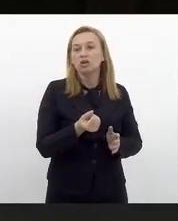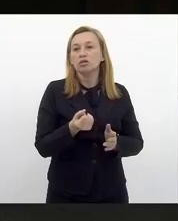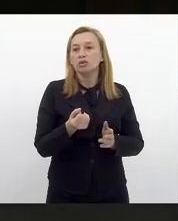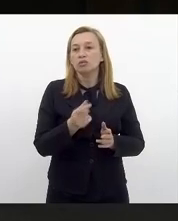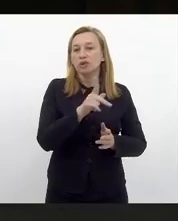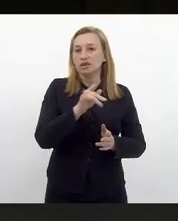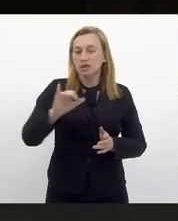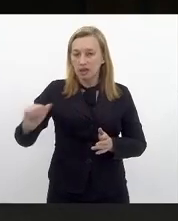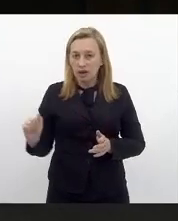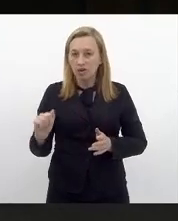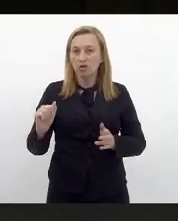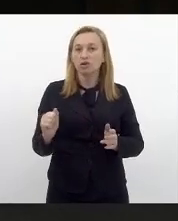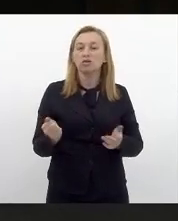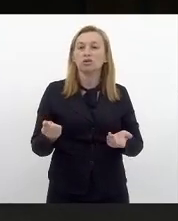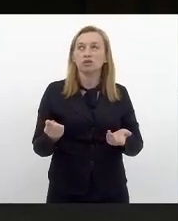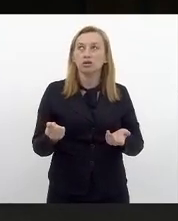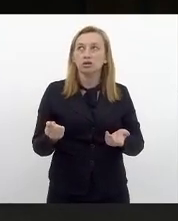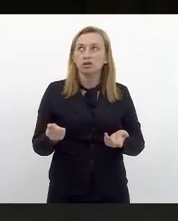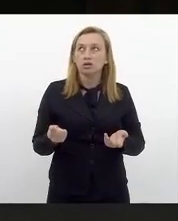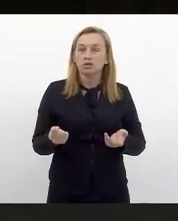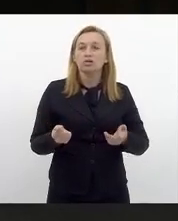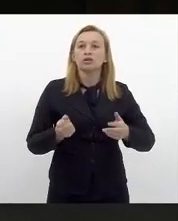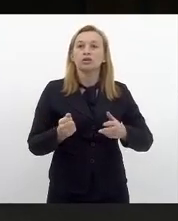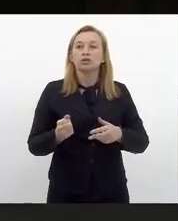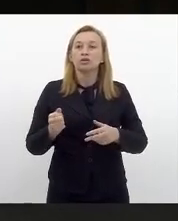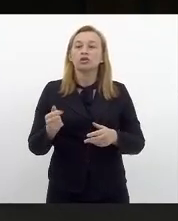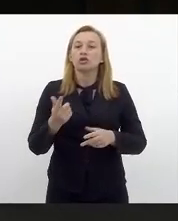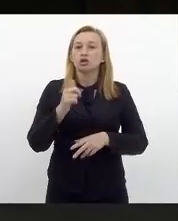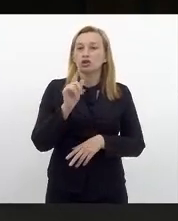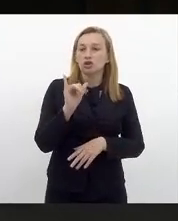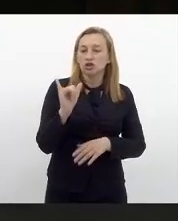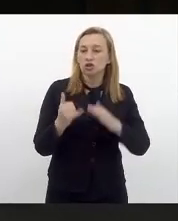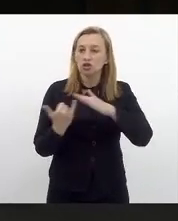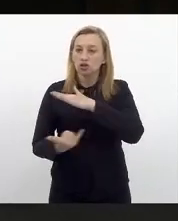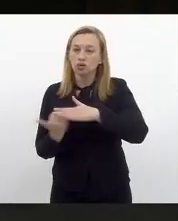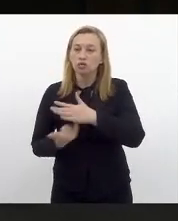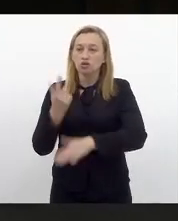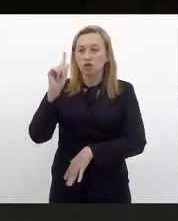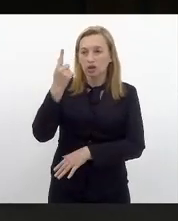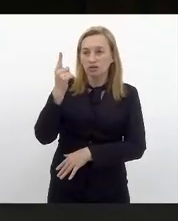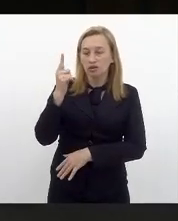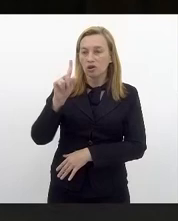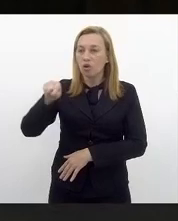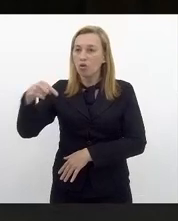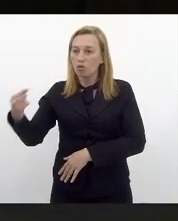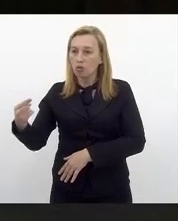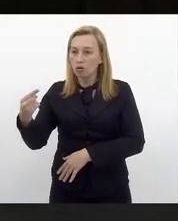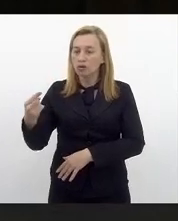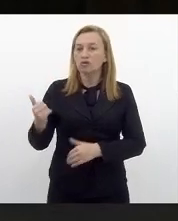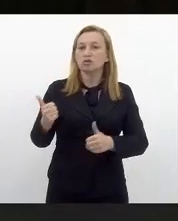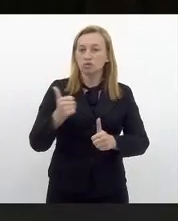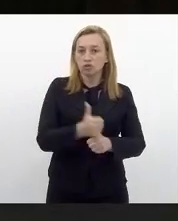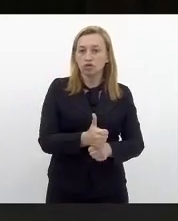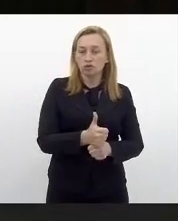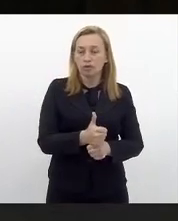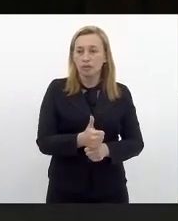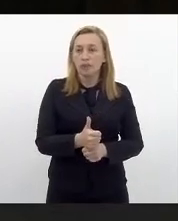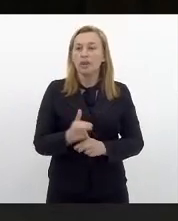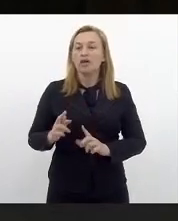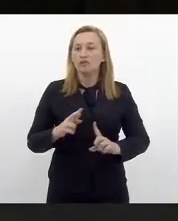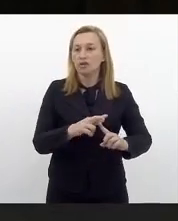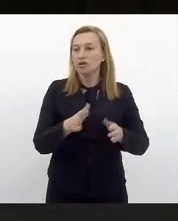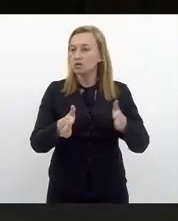IPCA publicado pelo Instituto Brasileiro de geografia e estatística IBGE ou outro índice que vier a substituí-lo